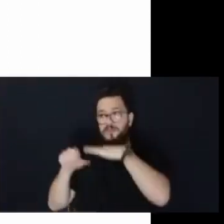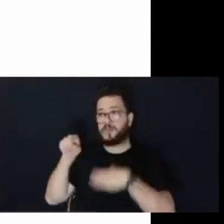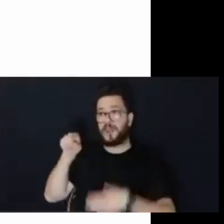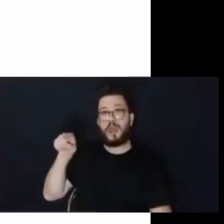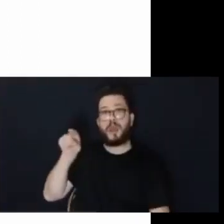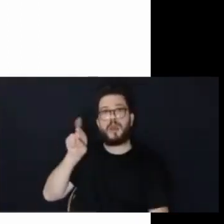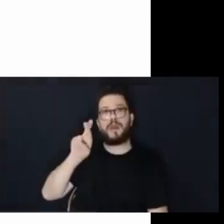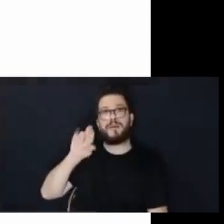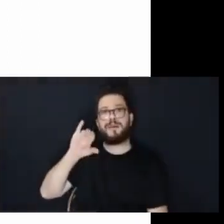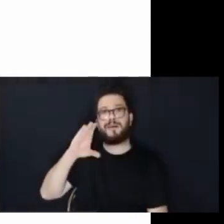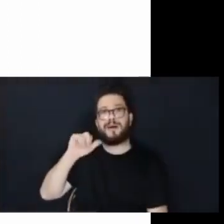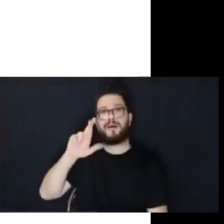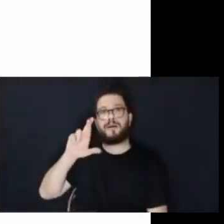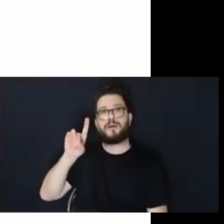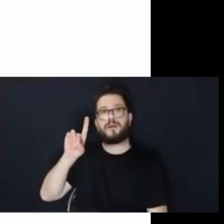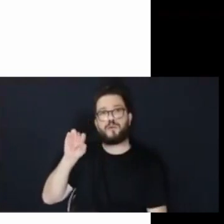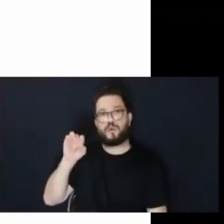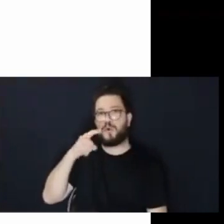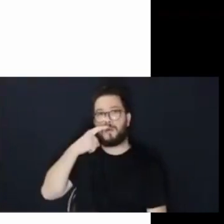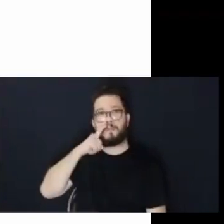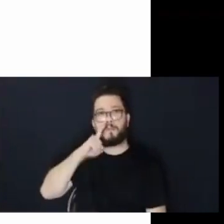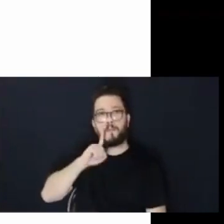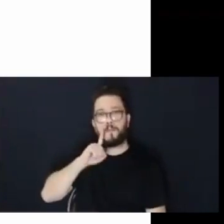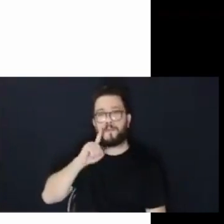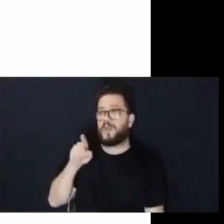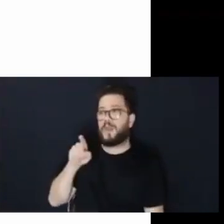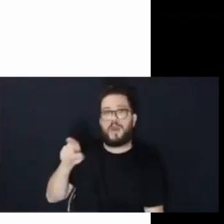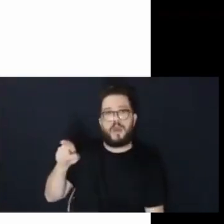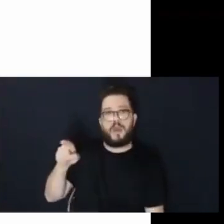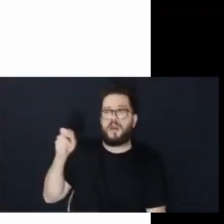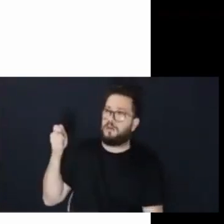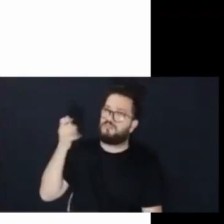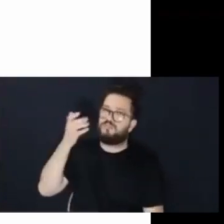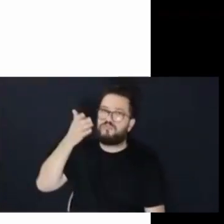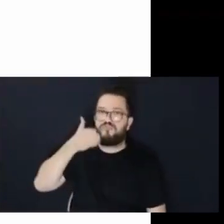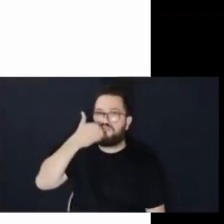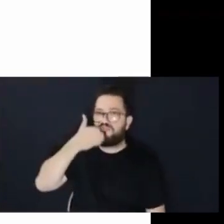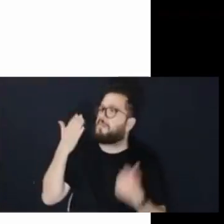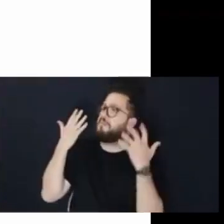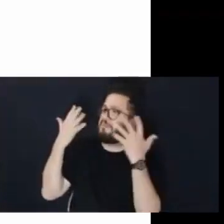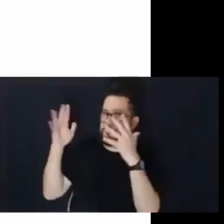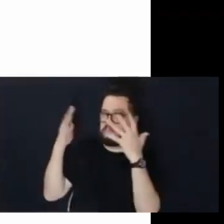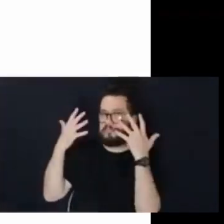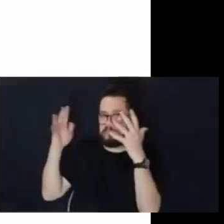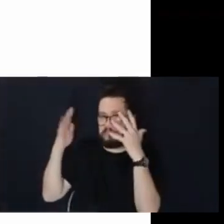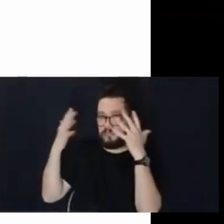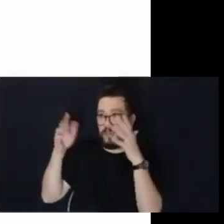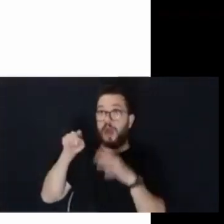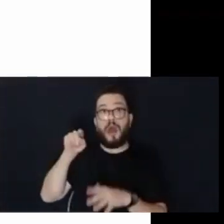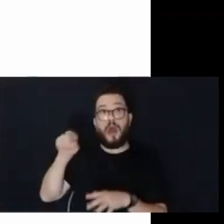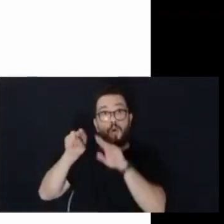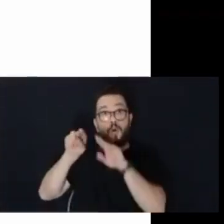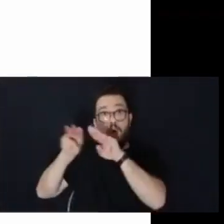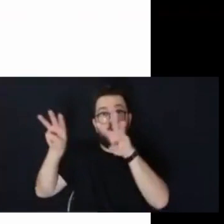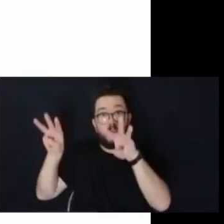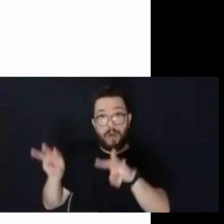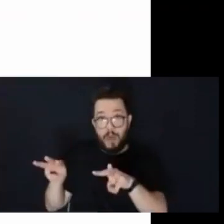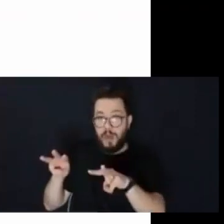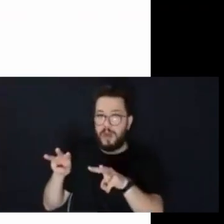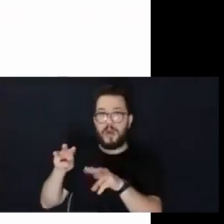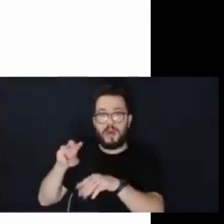e pela sua atuação na pandemia, que é fundamental. Essa vacina que a UFPR está desenvolvendo